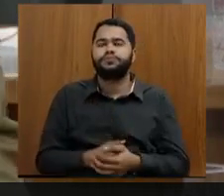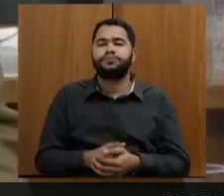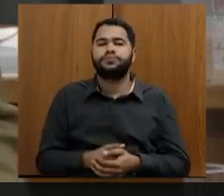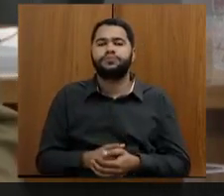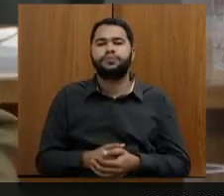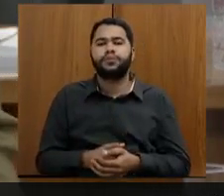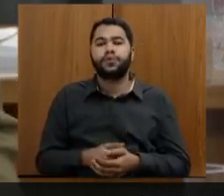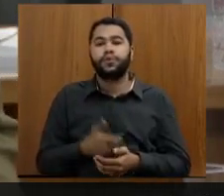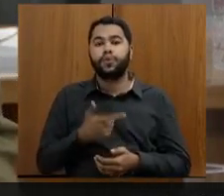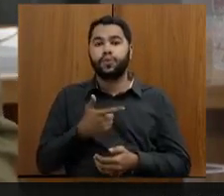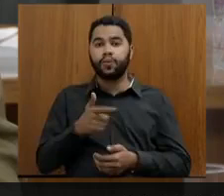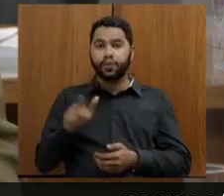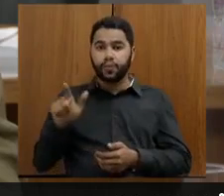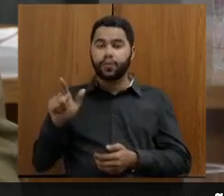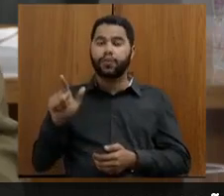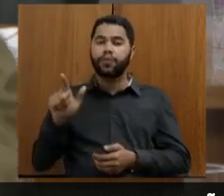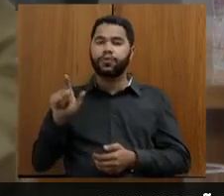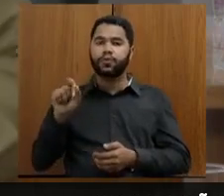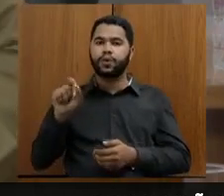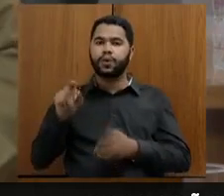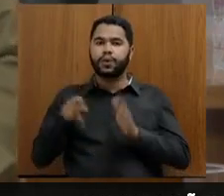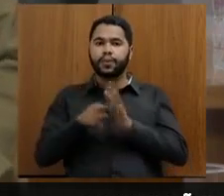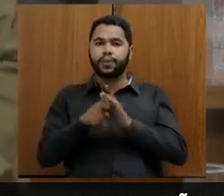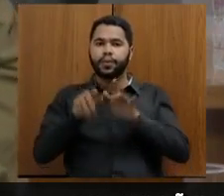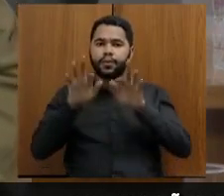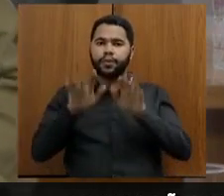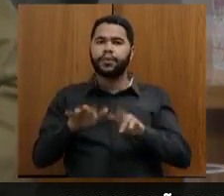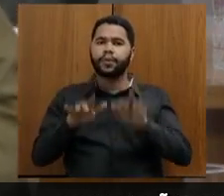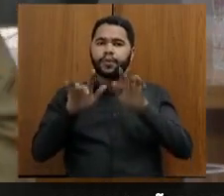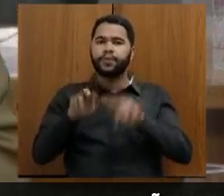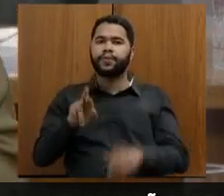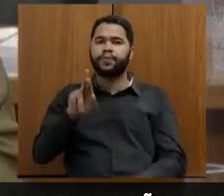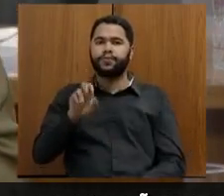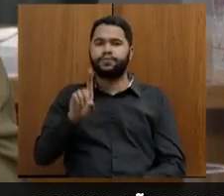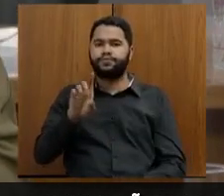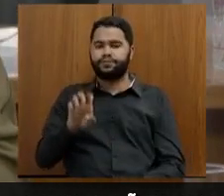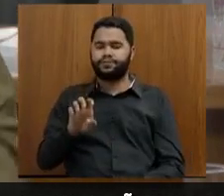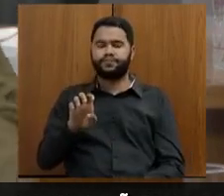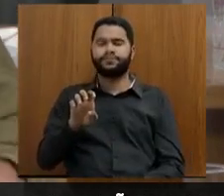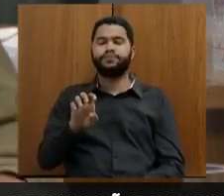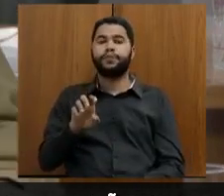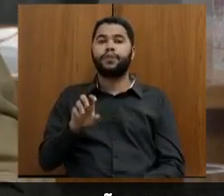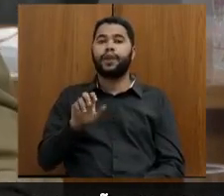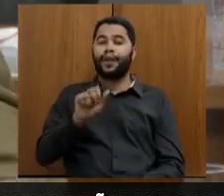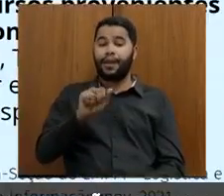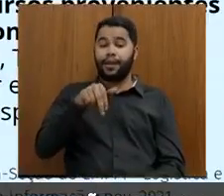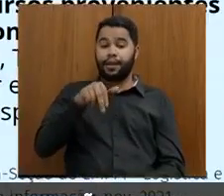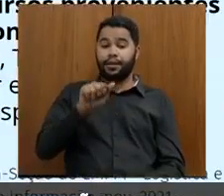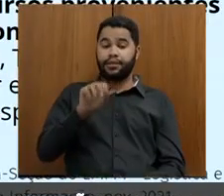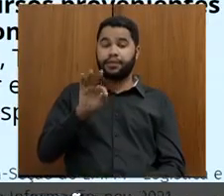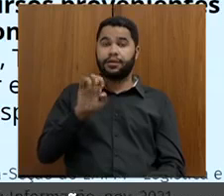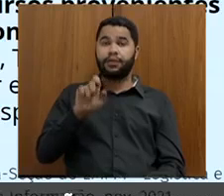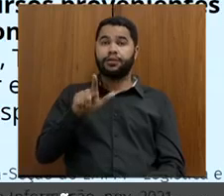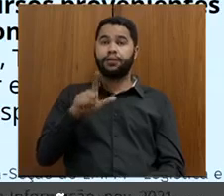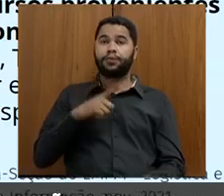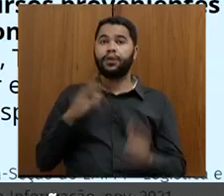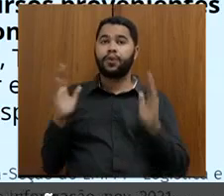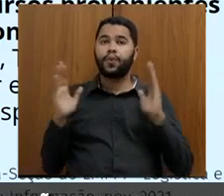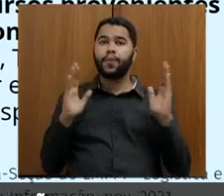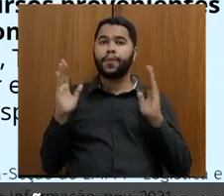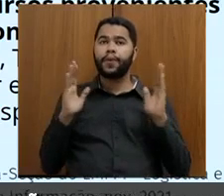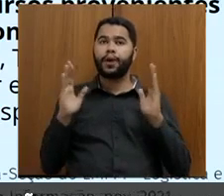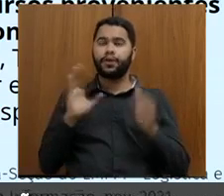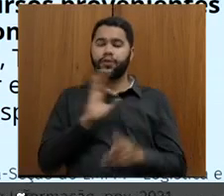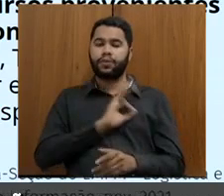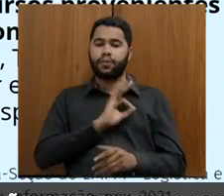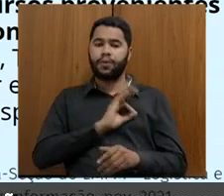o outro item é a digitalização da rede rede a Anatel ela tem um prazo específico para aquelas